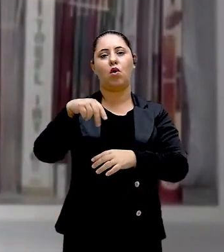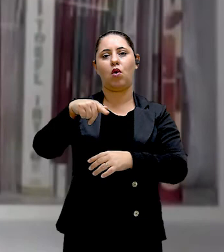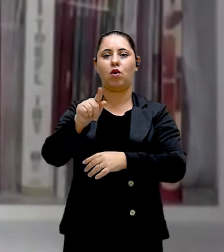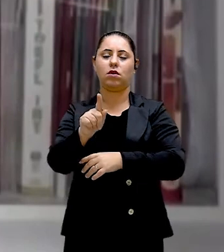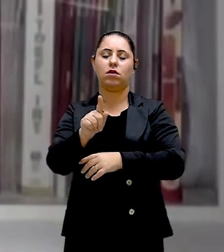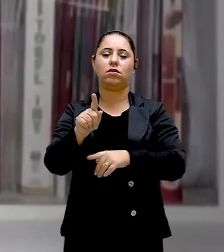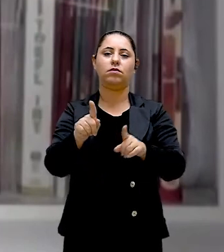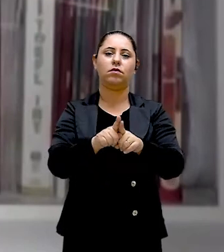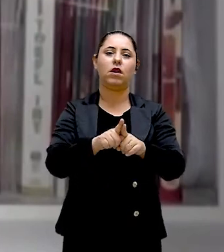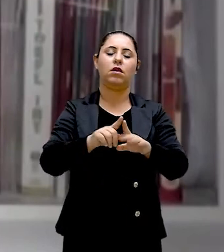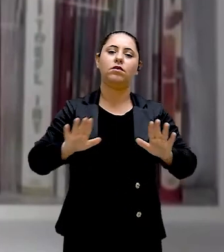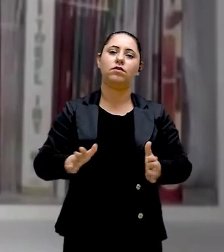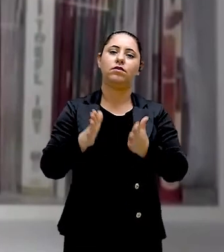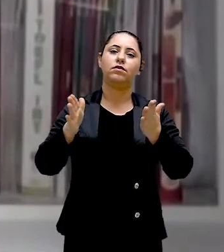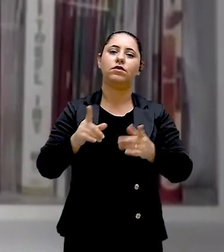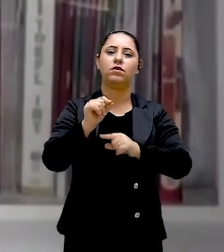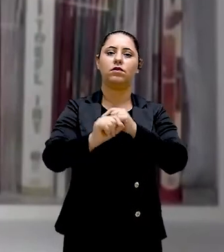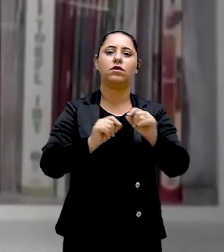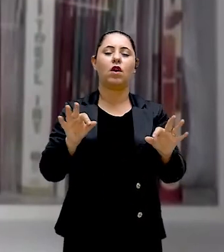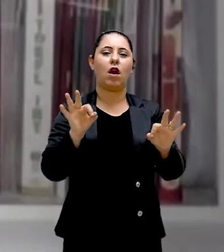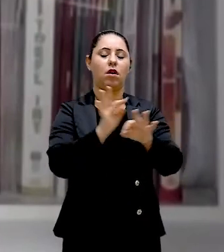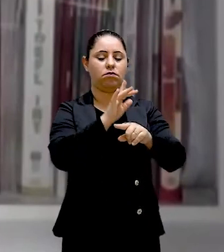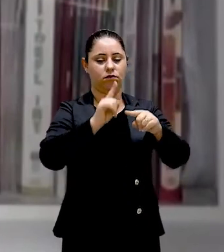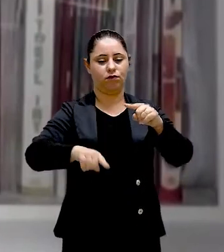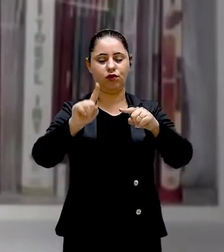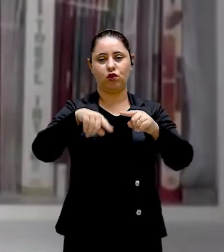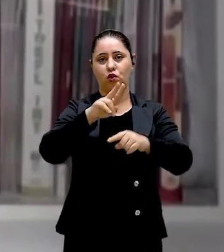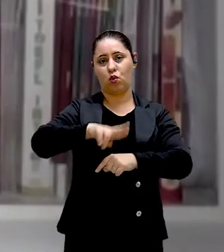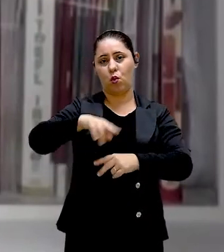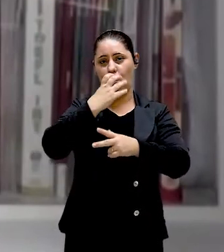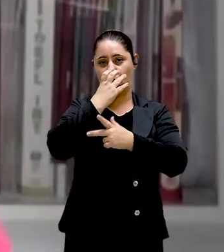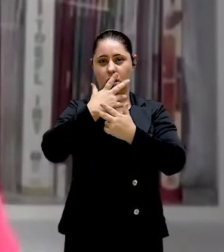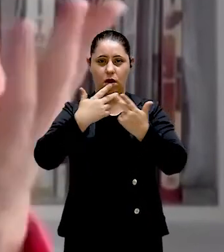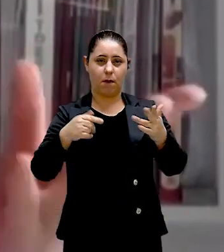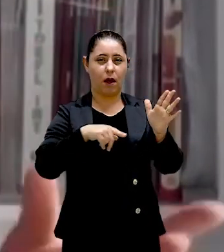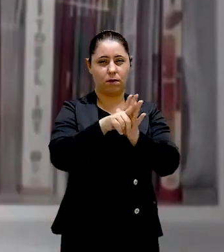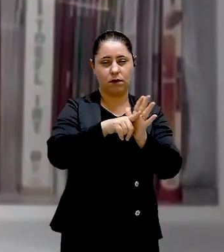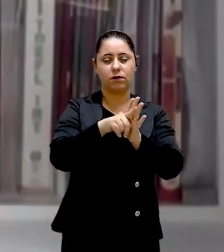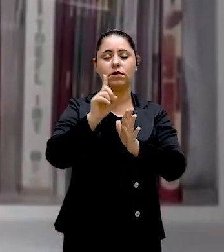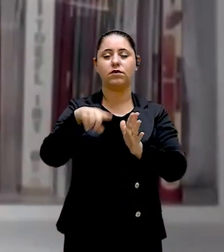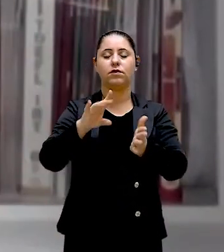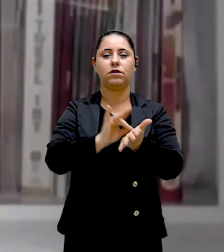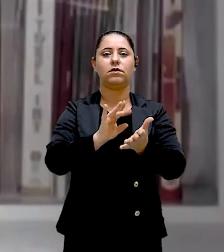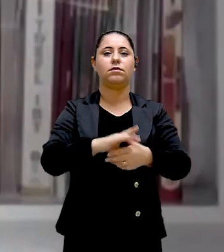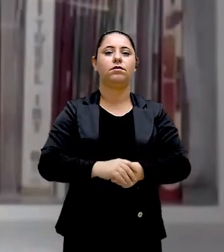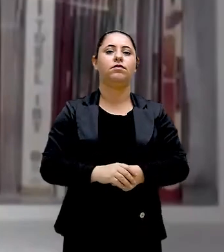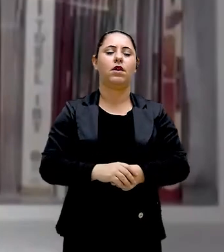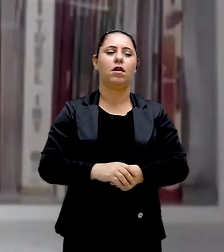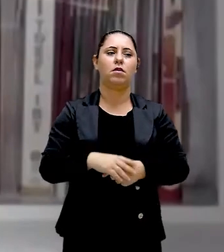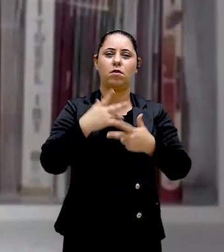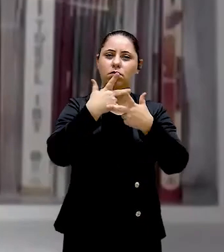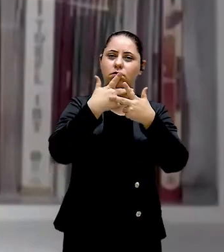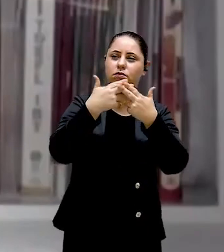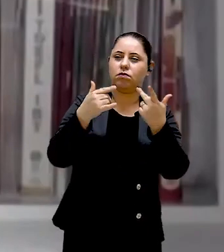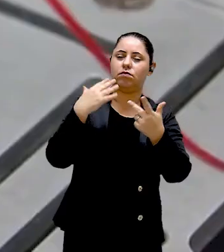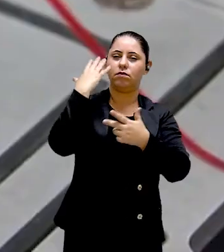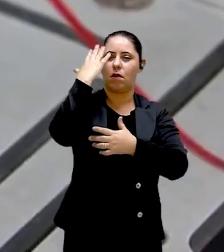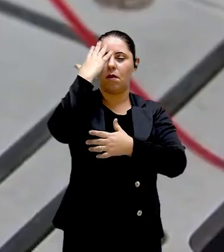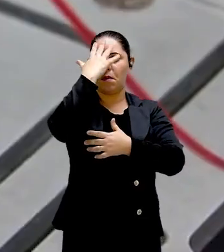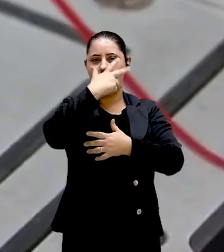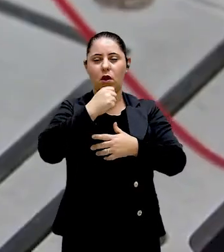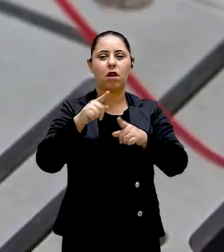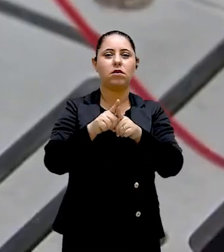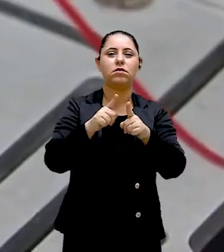a eliminação do uso de métodos de animais na pesquisa, né, tanto para cosméticos quanto para outras aplicações mesmo.